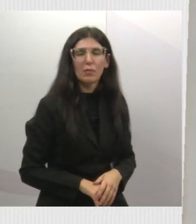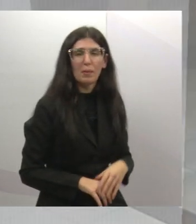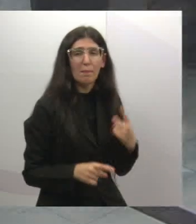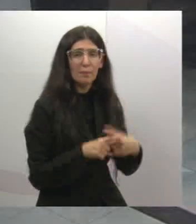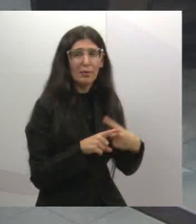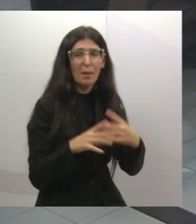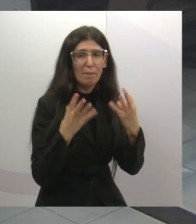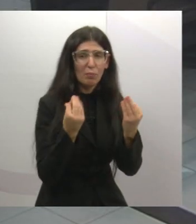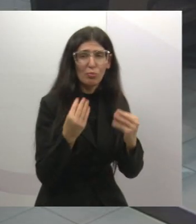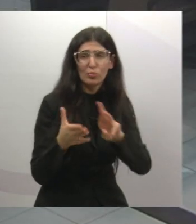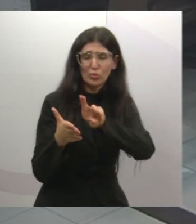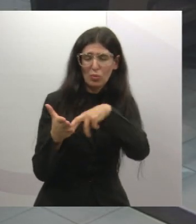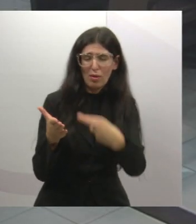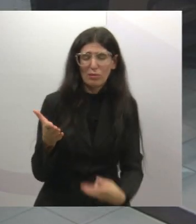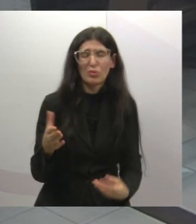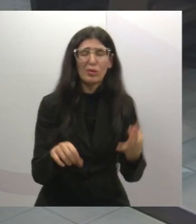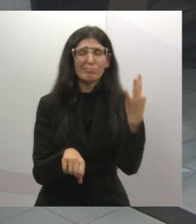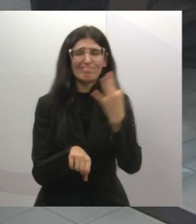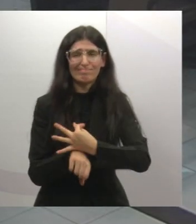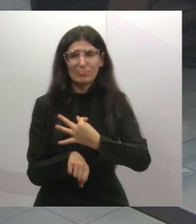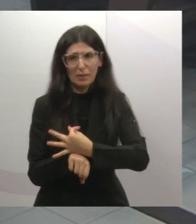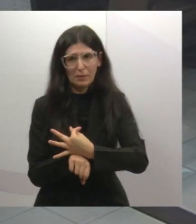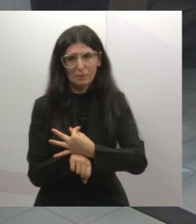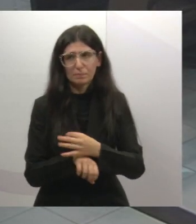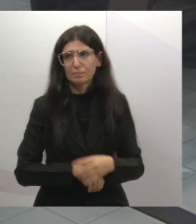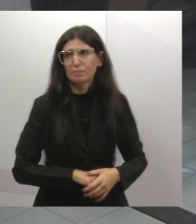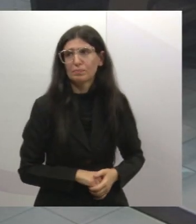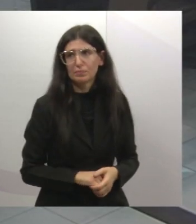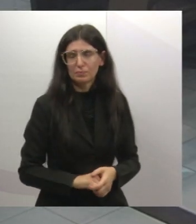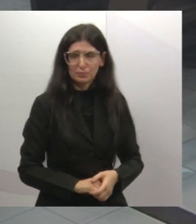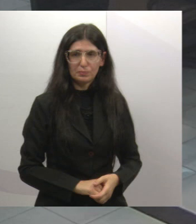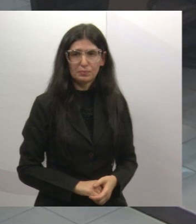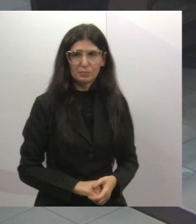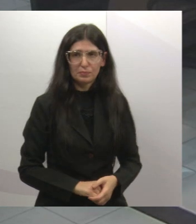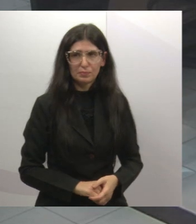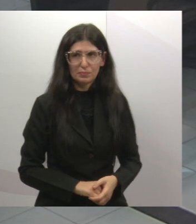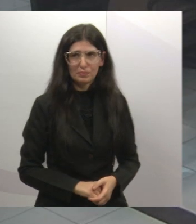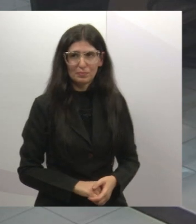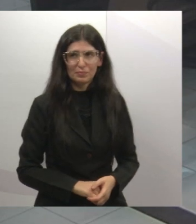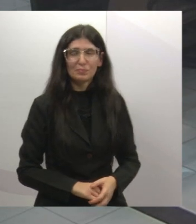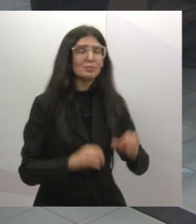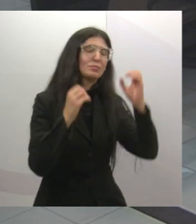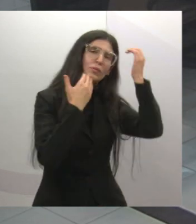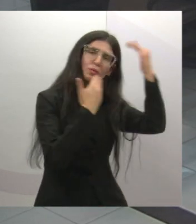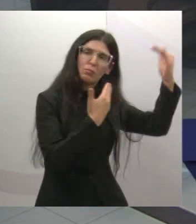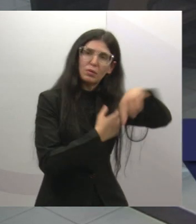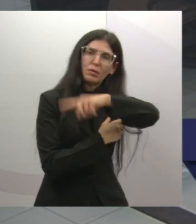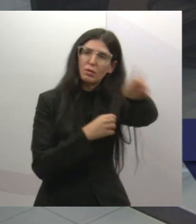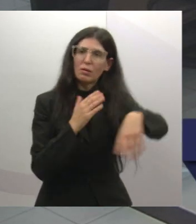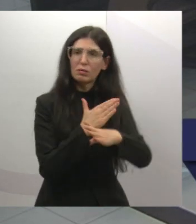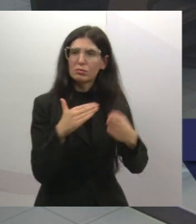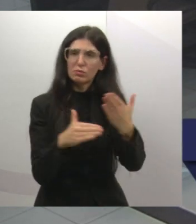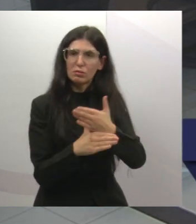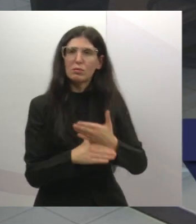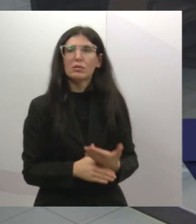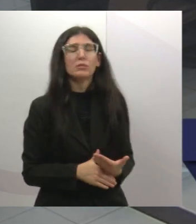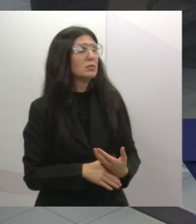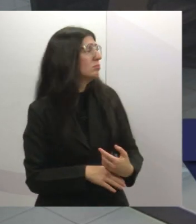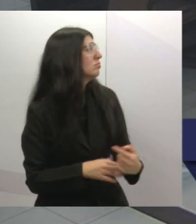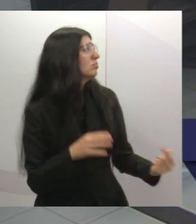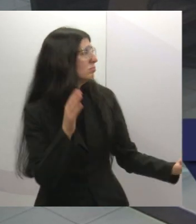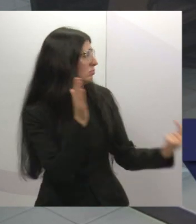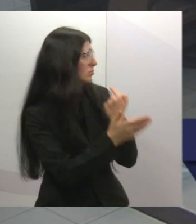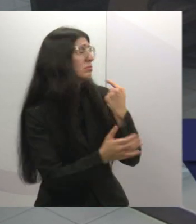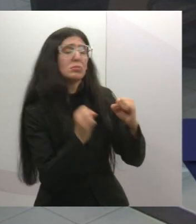relatórios técnicos. Obrigado a todos e fico à disposição para